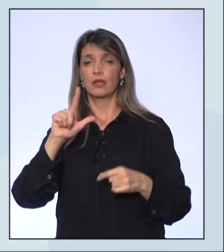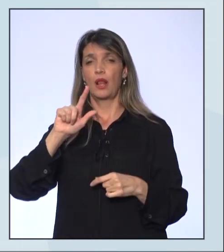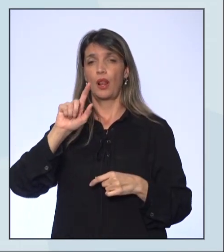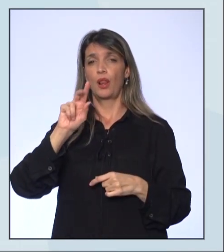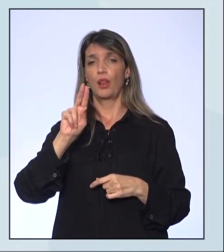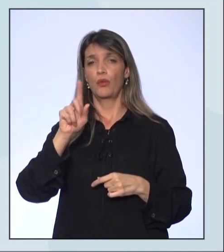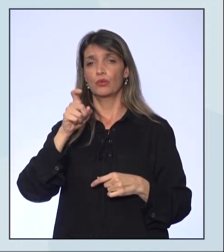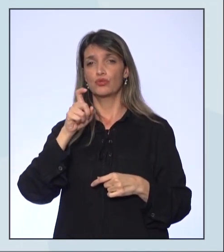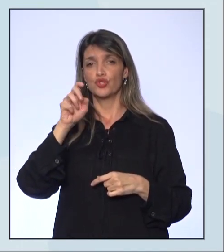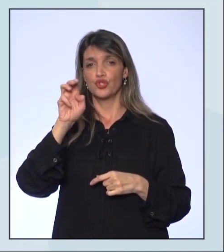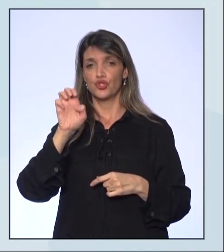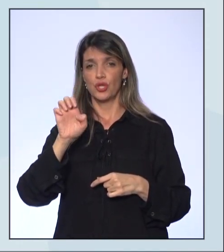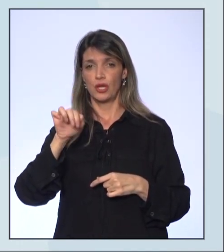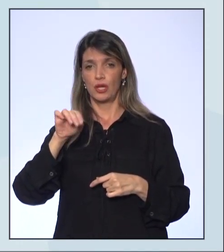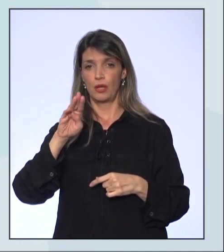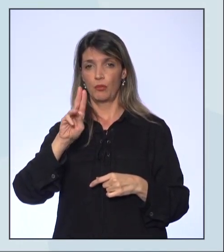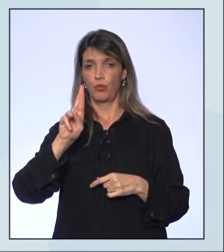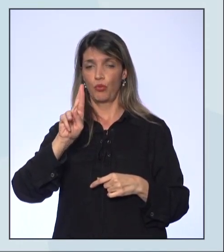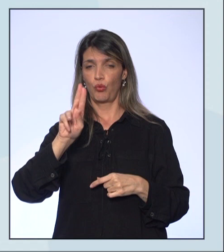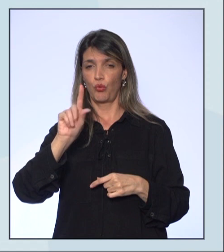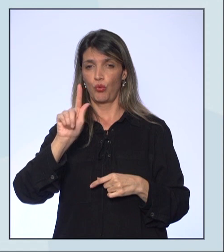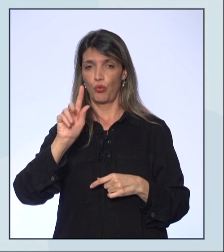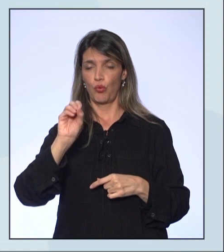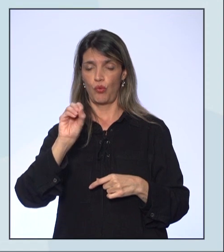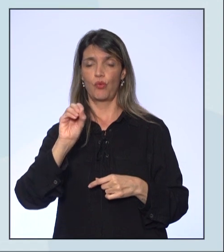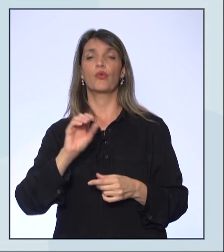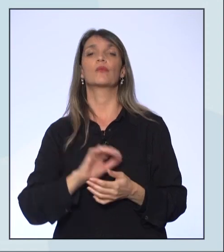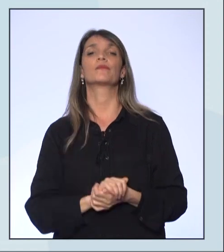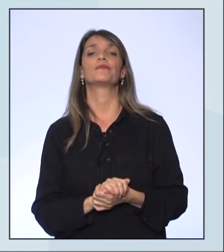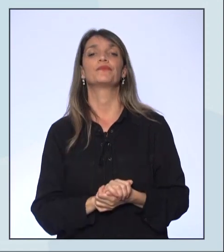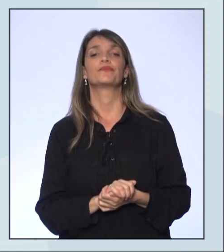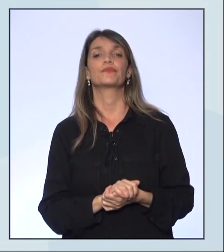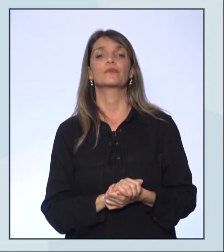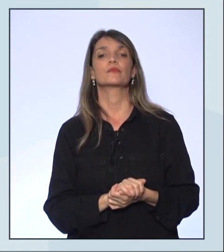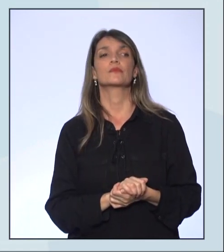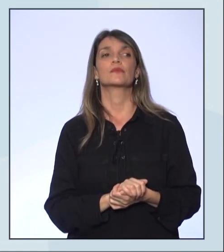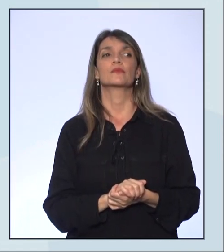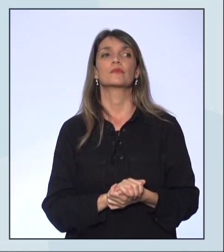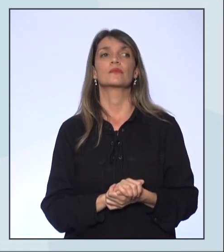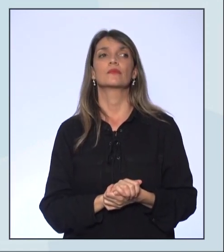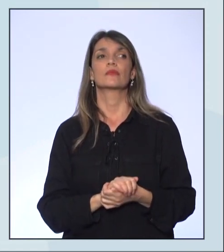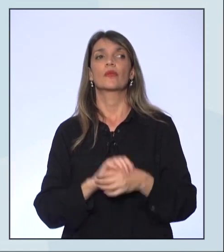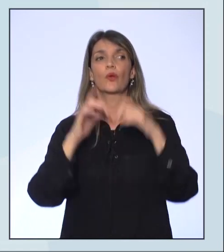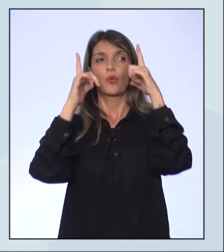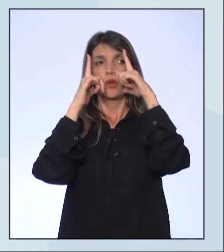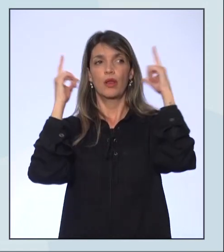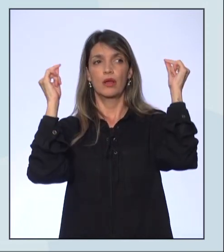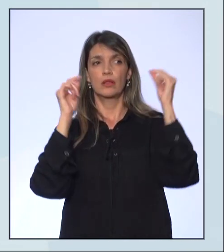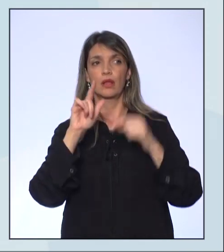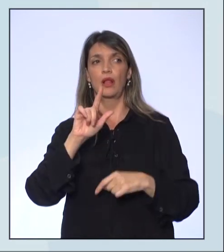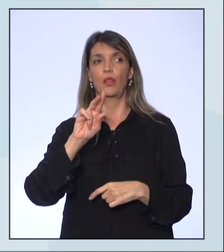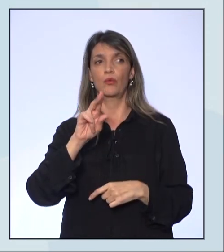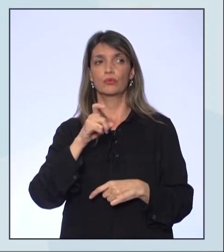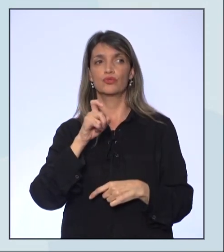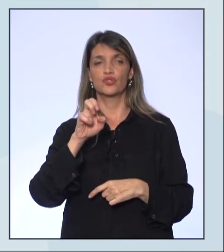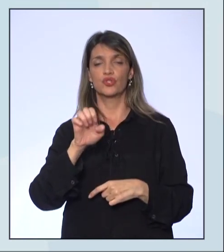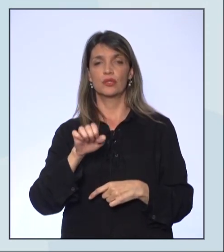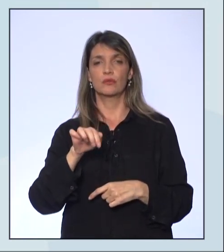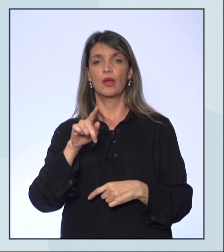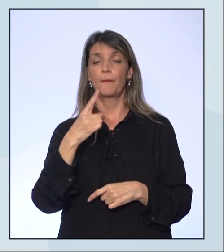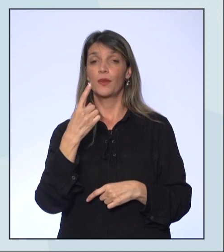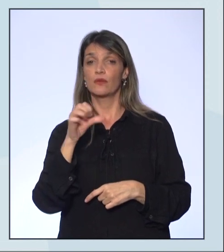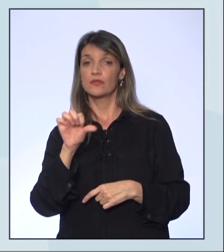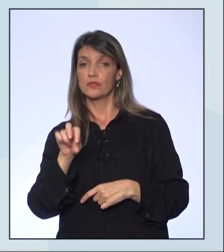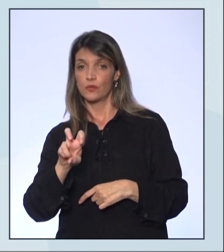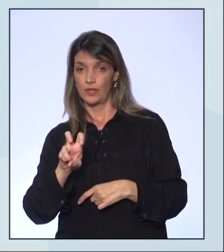Luxemburgo, né, que eles chamavam de Benelux, a Bélgica, a Holanda e Luxemburgo. Depois, em